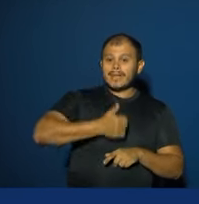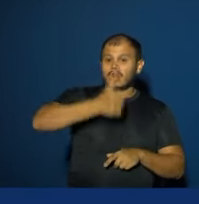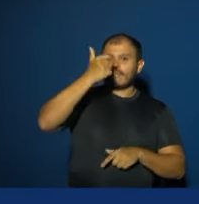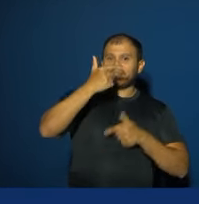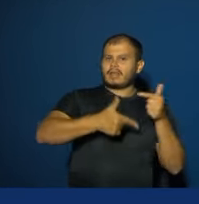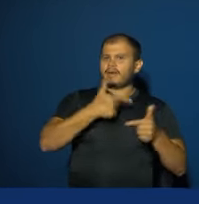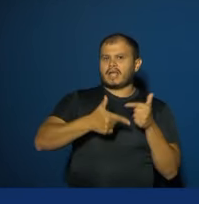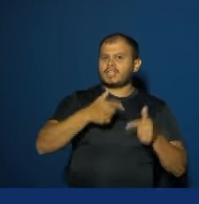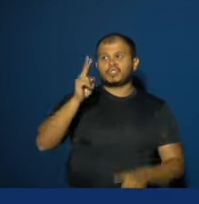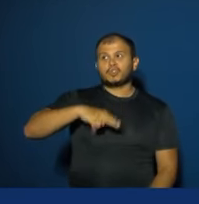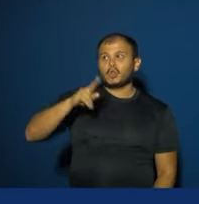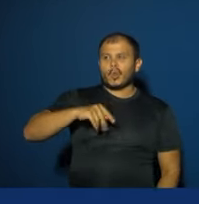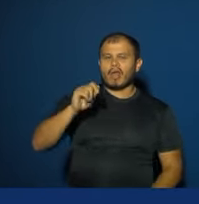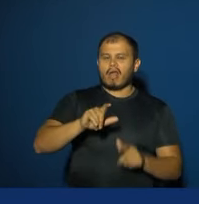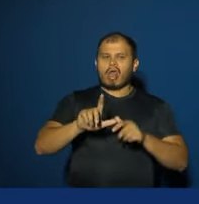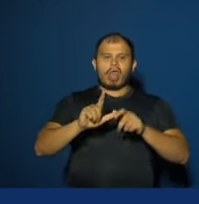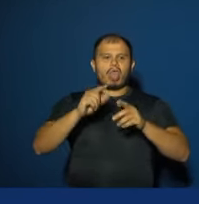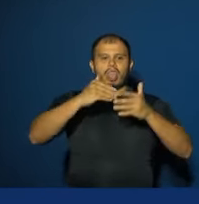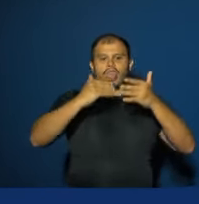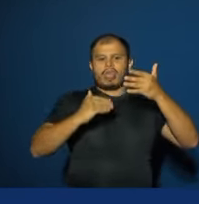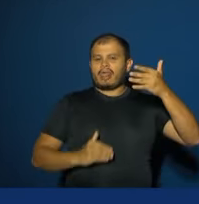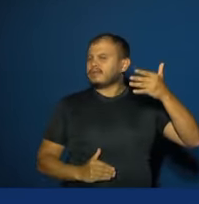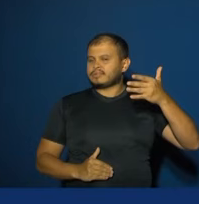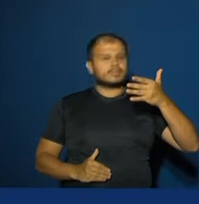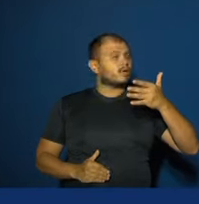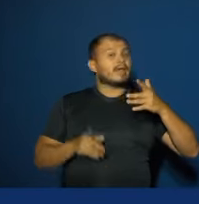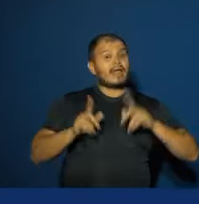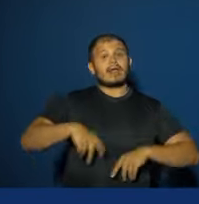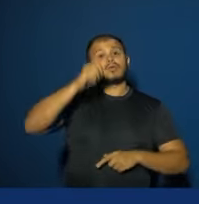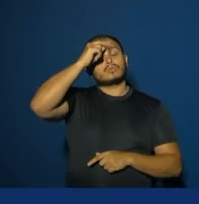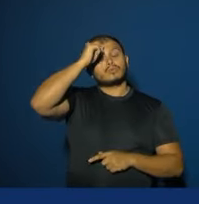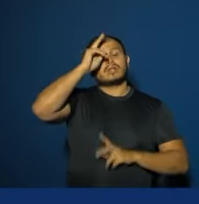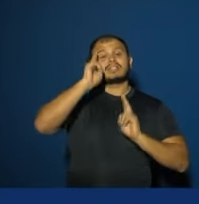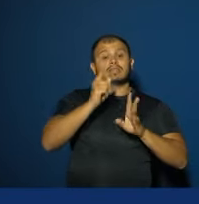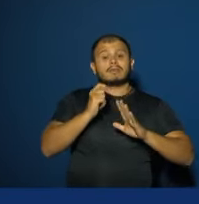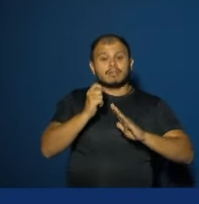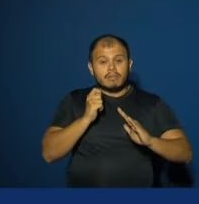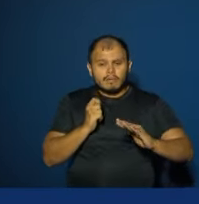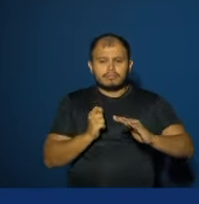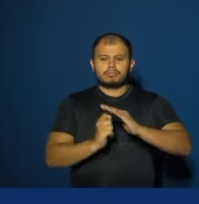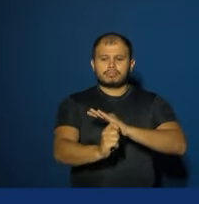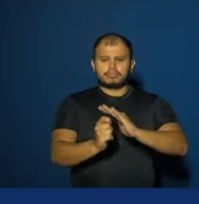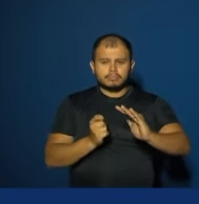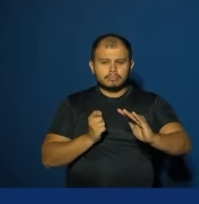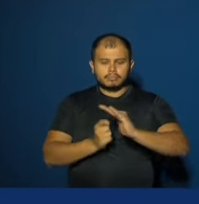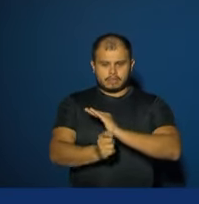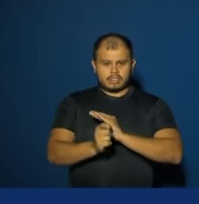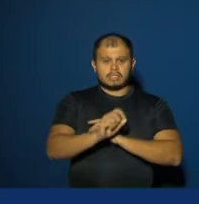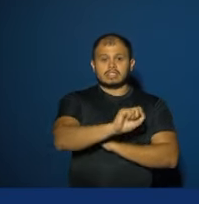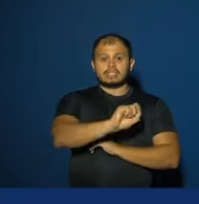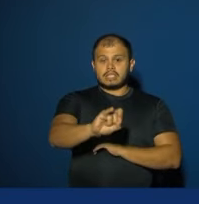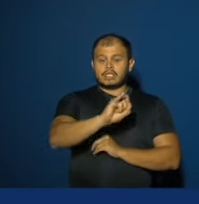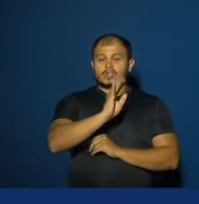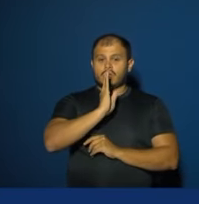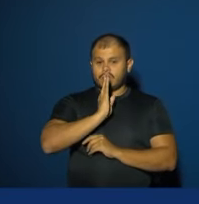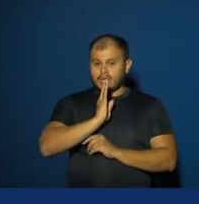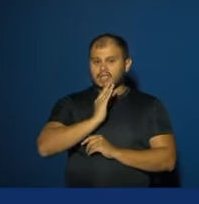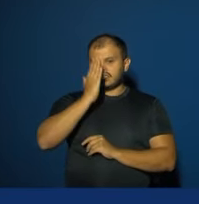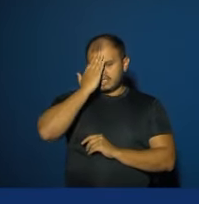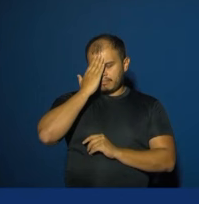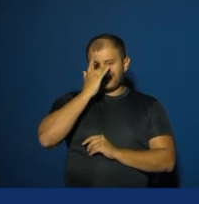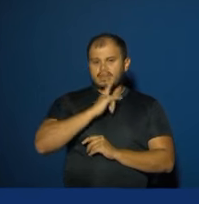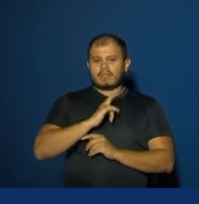nunca saímos disso então é uma cultura que sempre investiu né nessa quem quem conhece bem sabe sempre